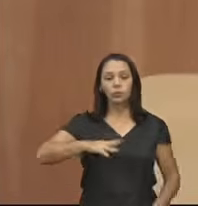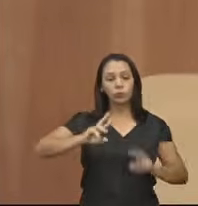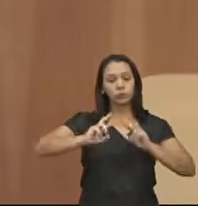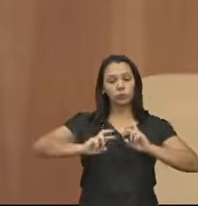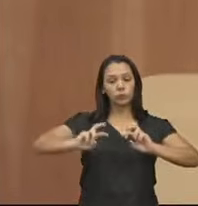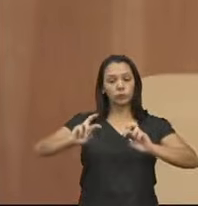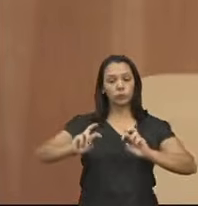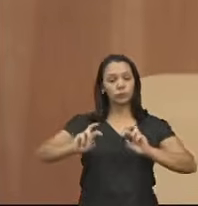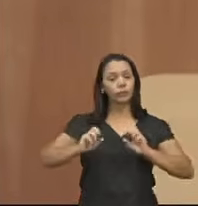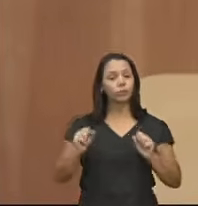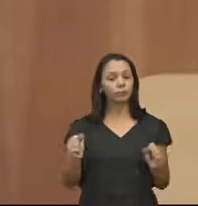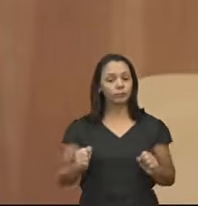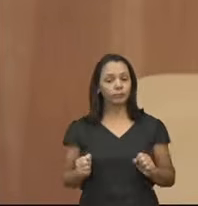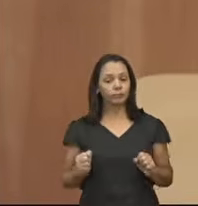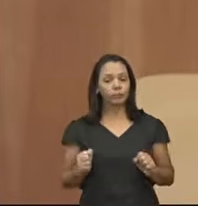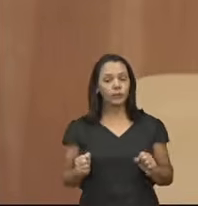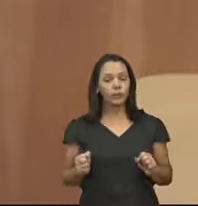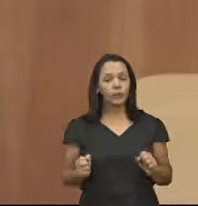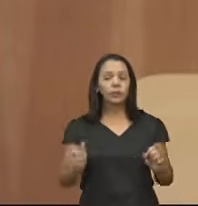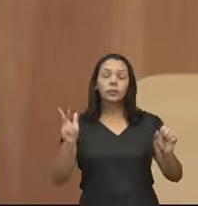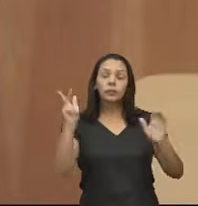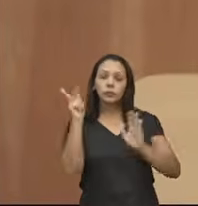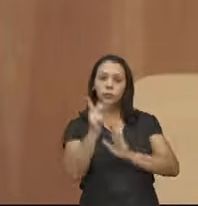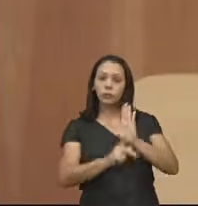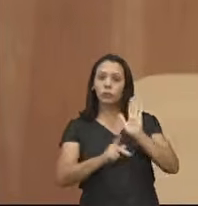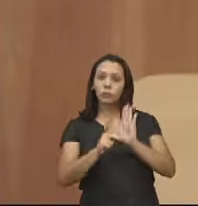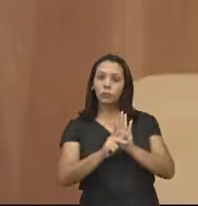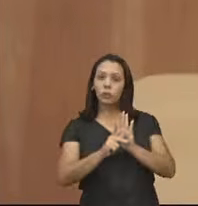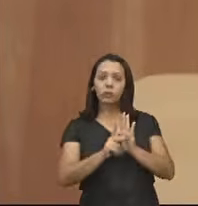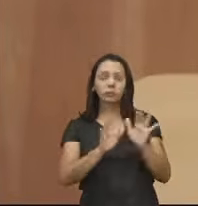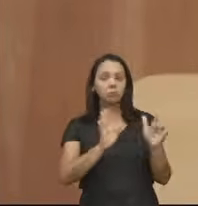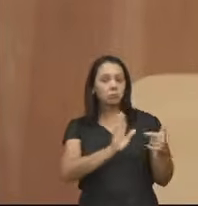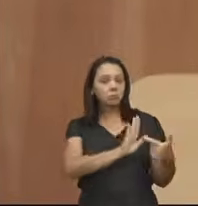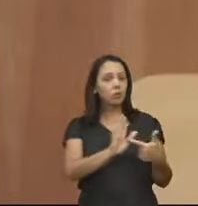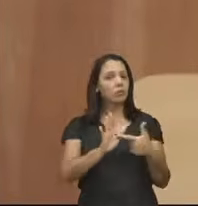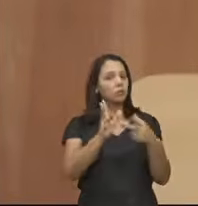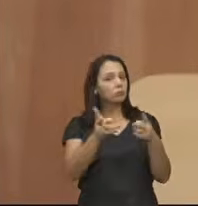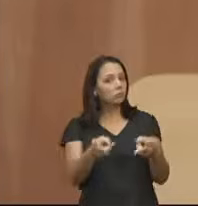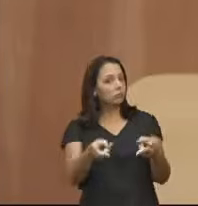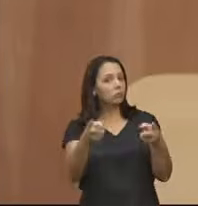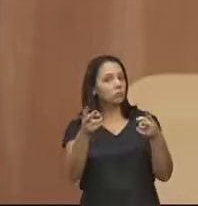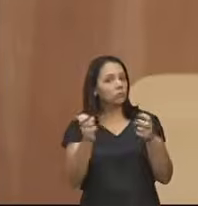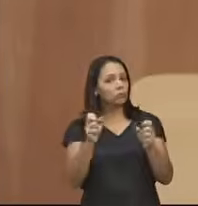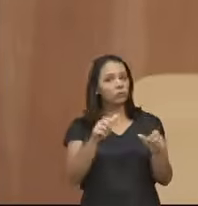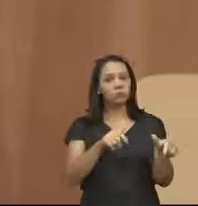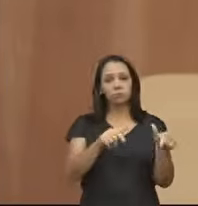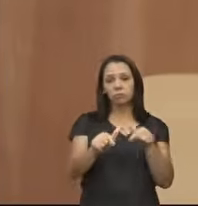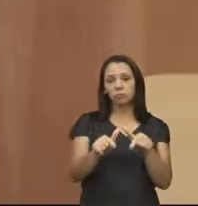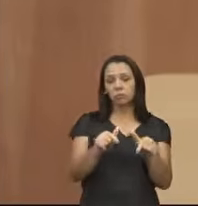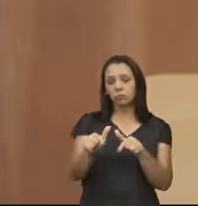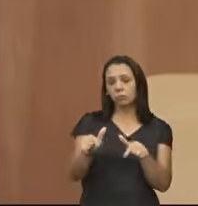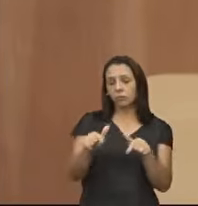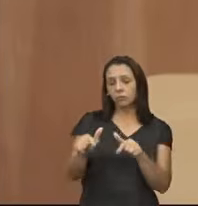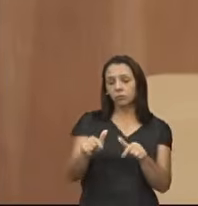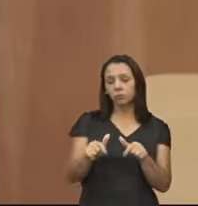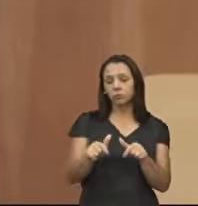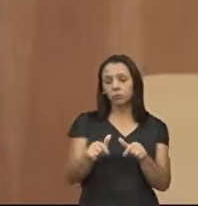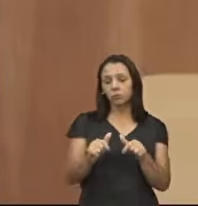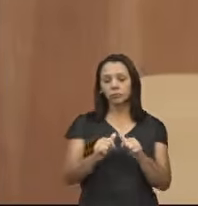reconhecidos. E esse projeto é justamente para isso, para reconhecer o trabalho. Pois não?